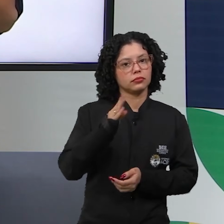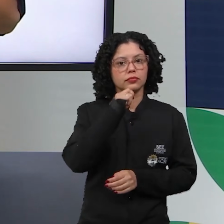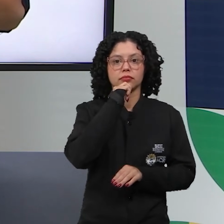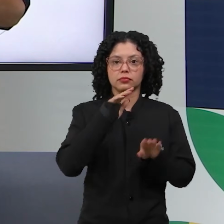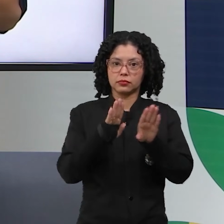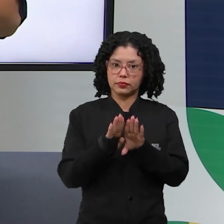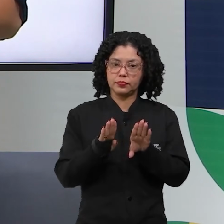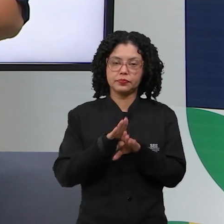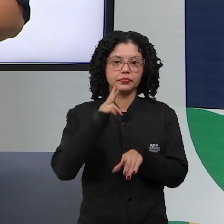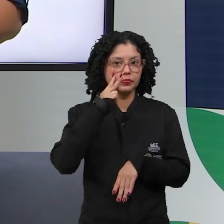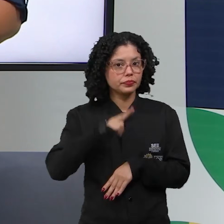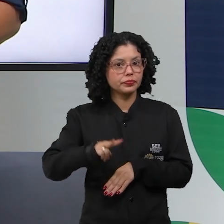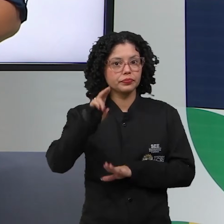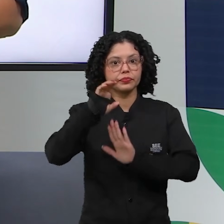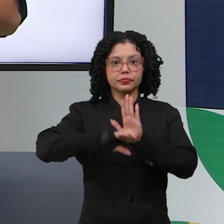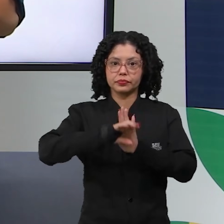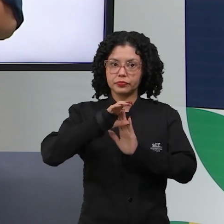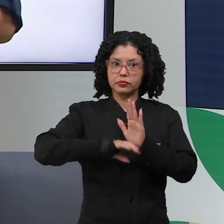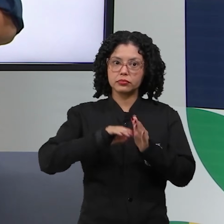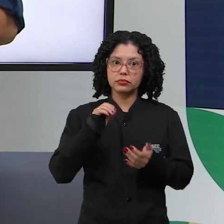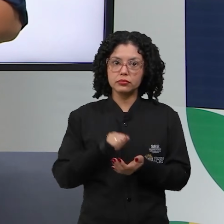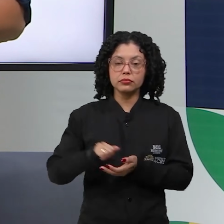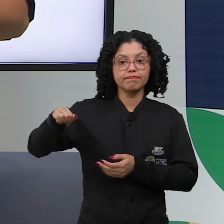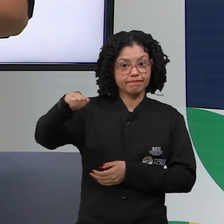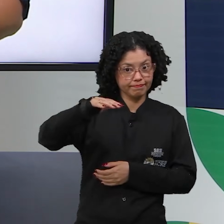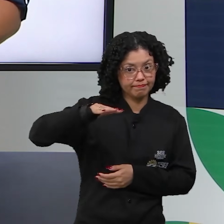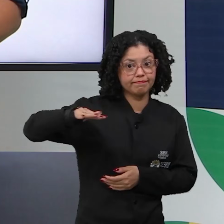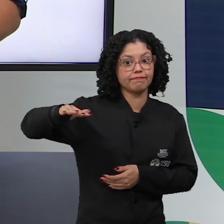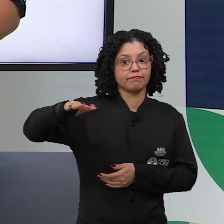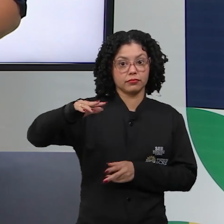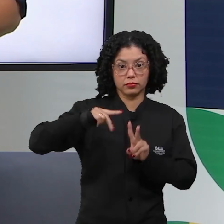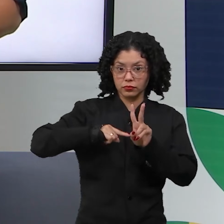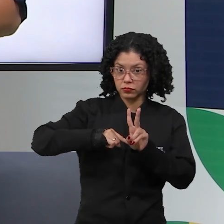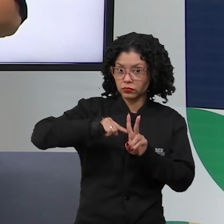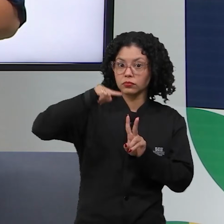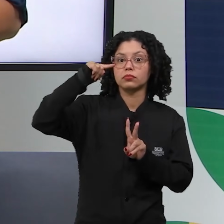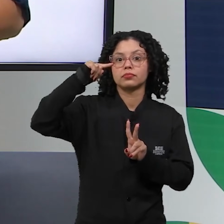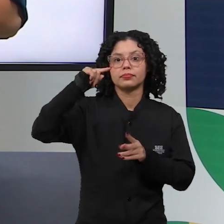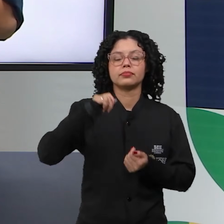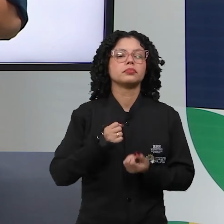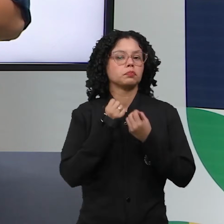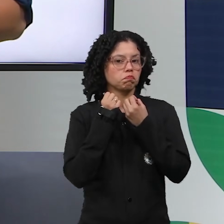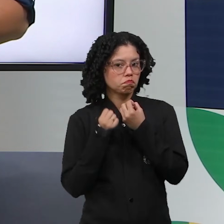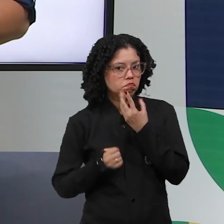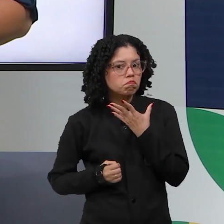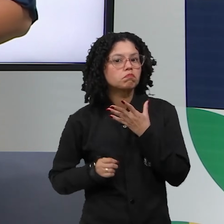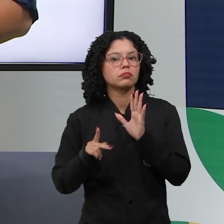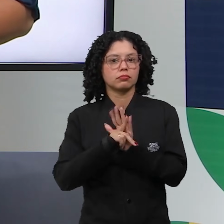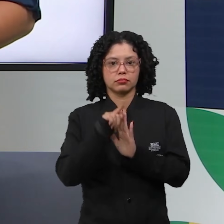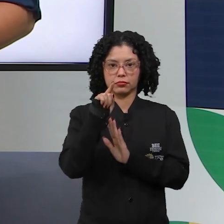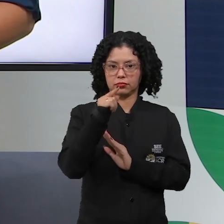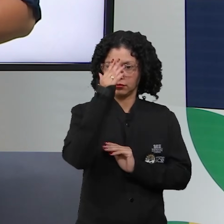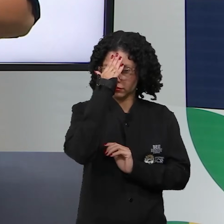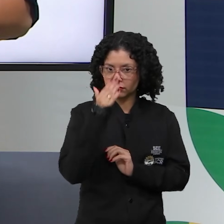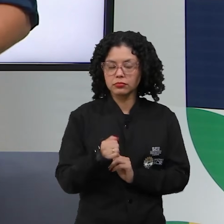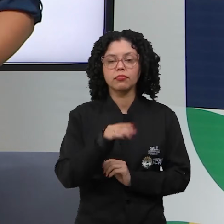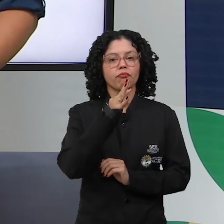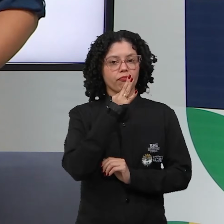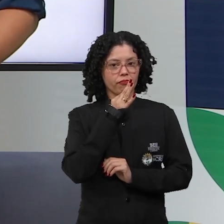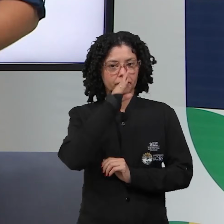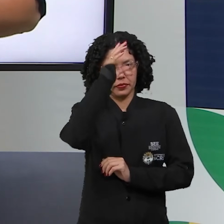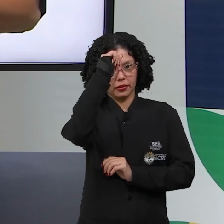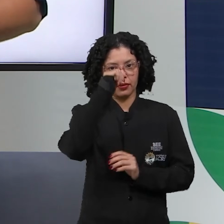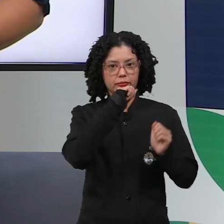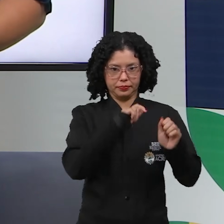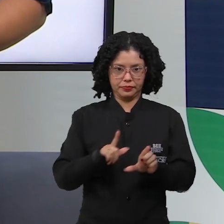vai ver esse conteúdo em forma de área e volume. Então é bom que você já saiba, conheça e